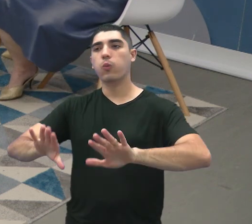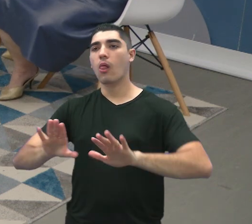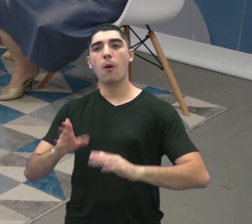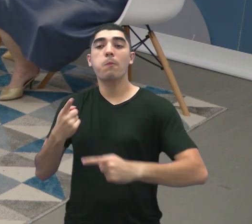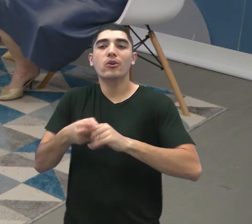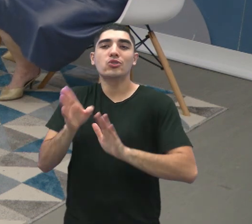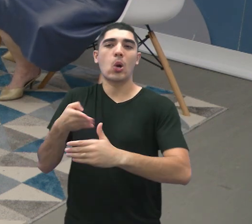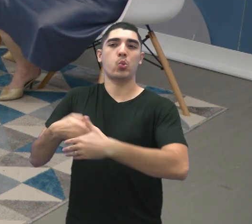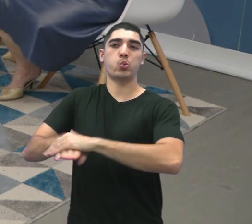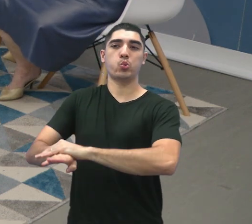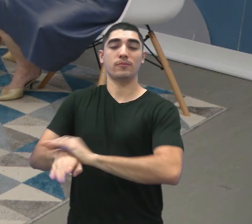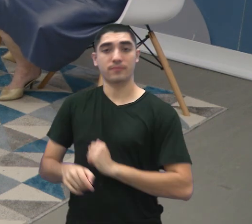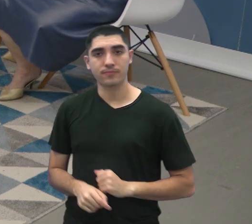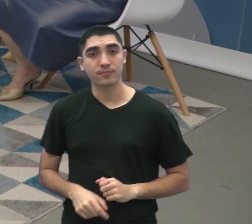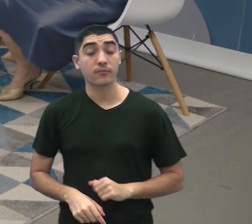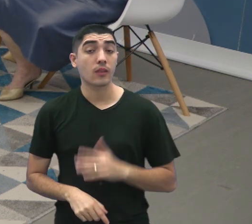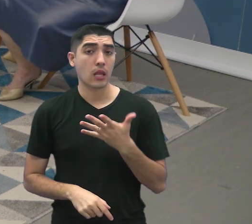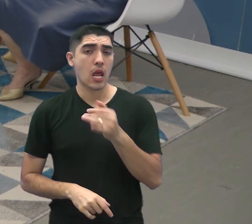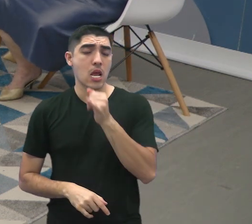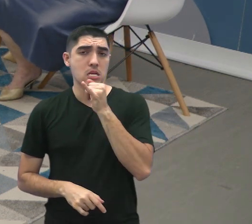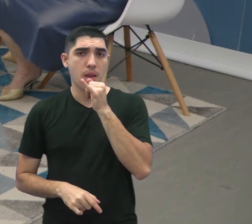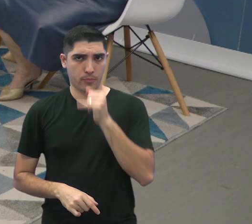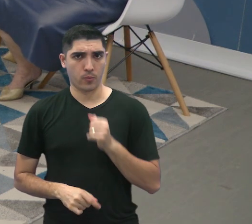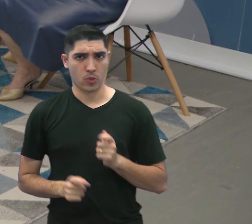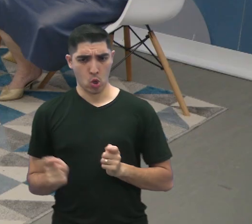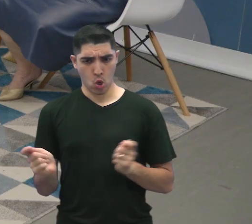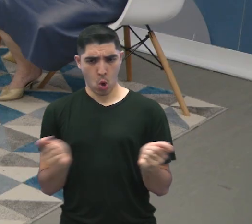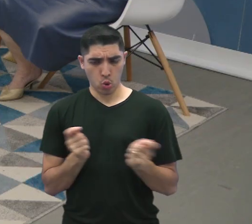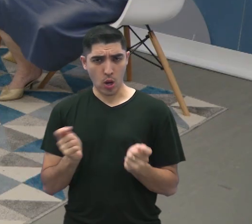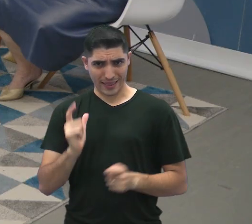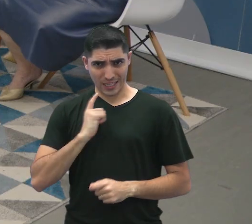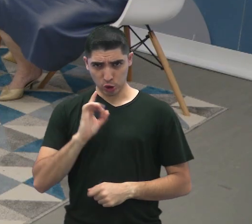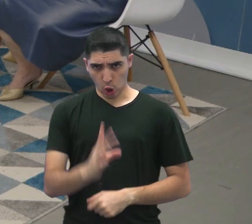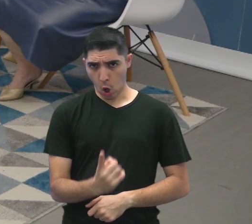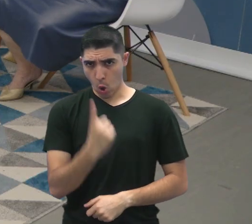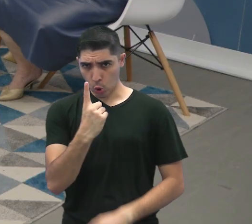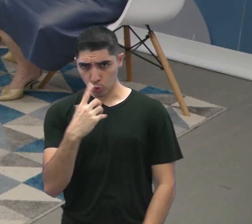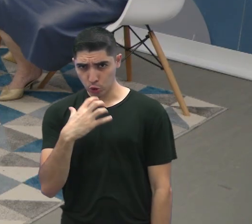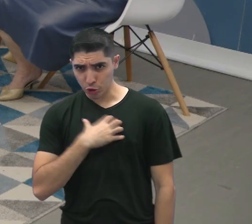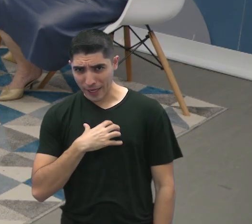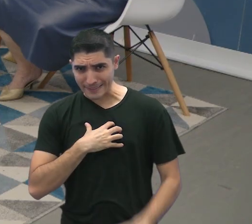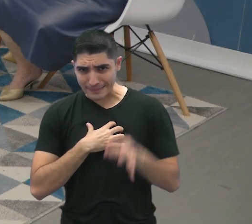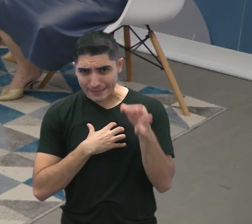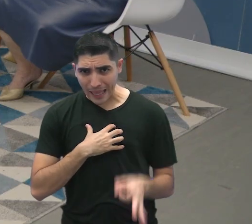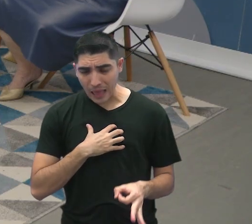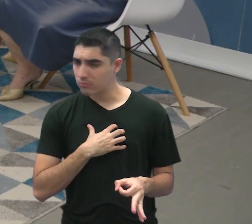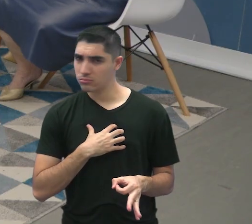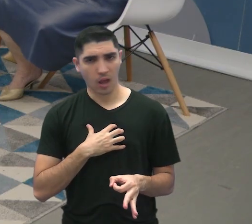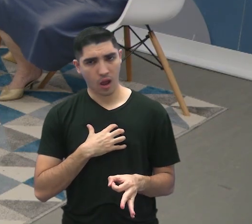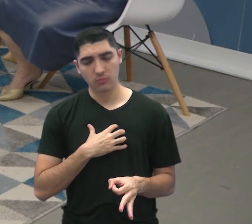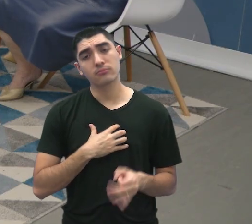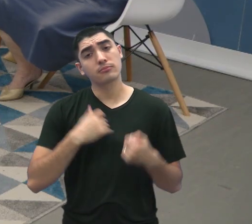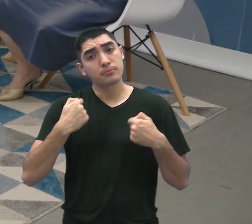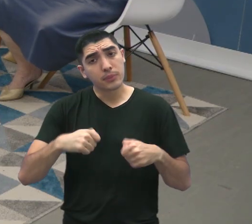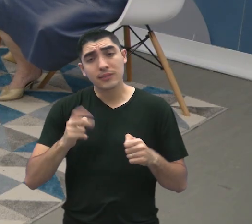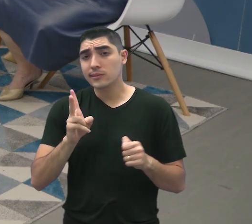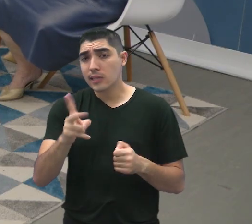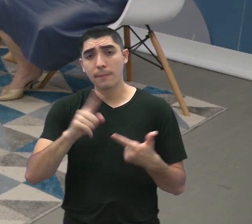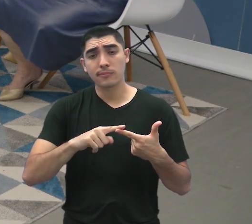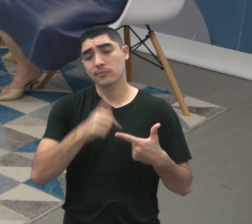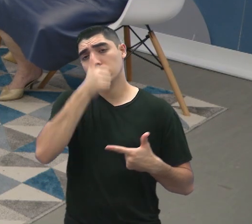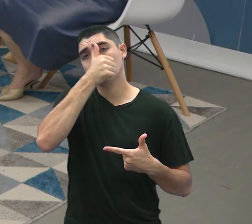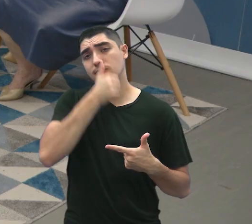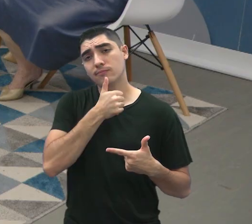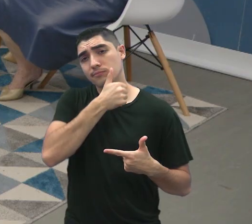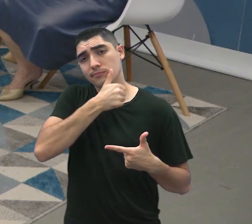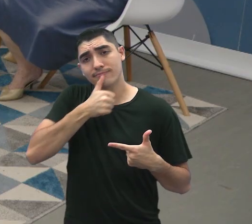natural. Acho que não existe um controle, você fazer um planejamento direitinho, você tem um sacrifício. Um sacrifício tem que